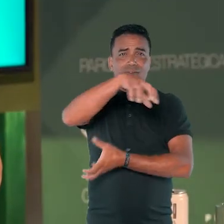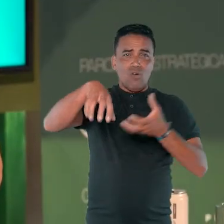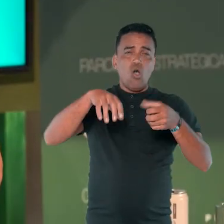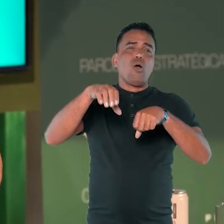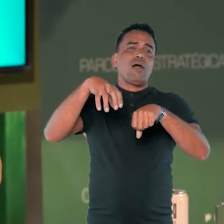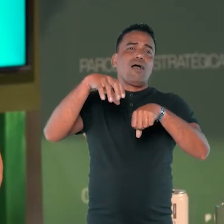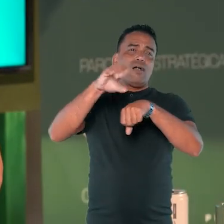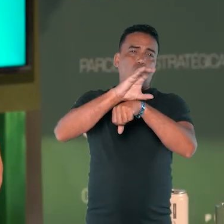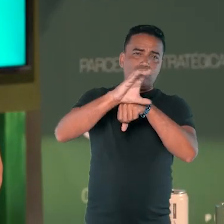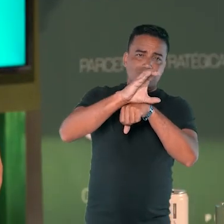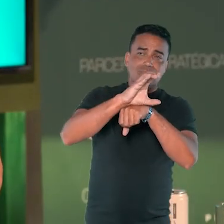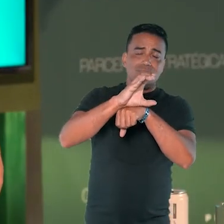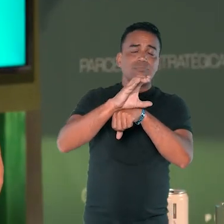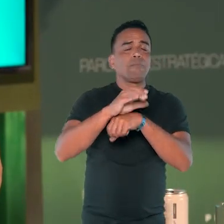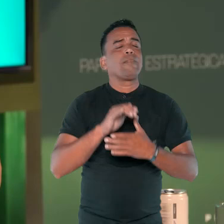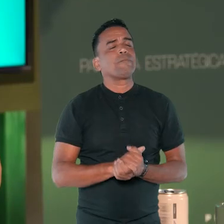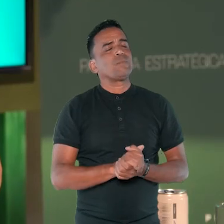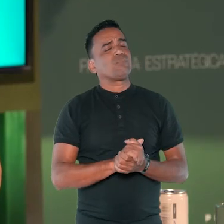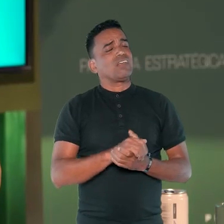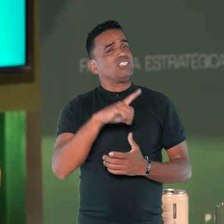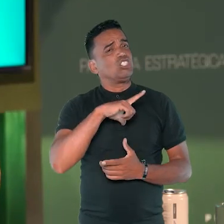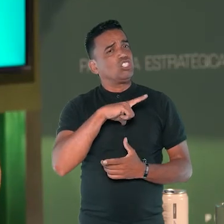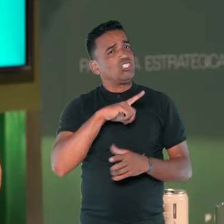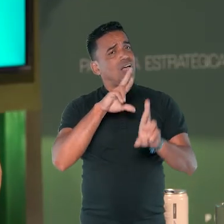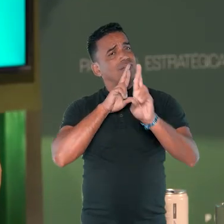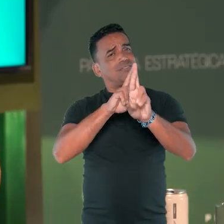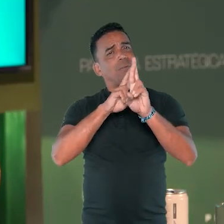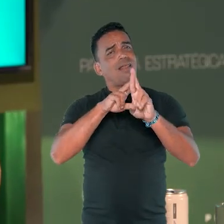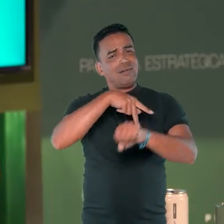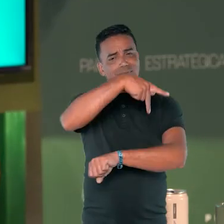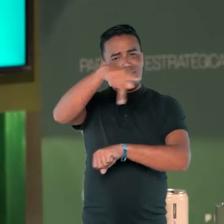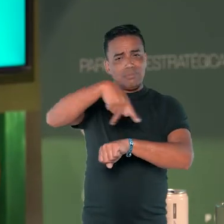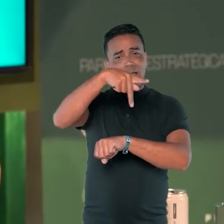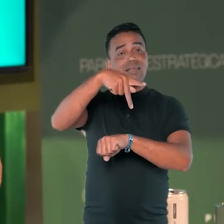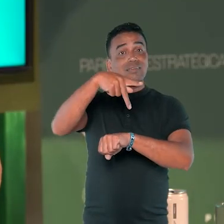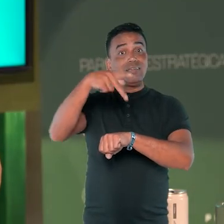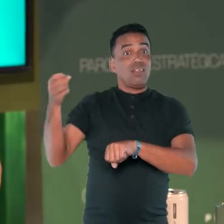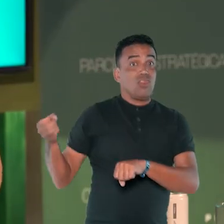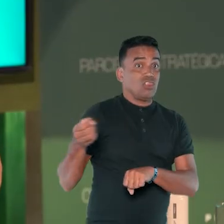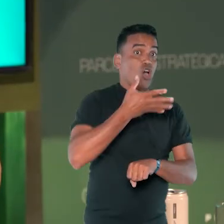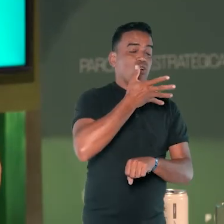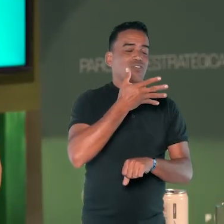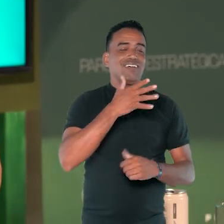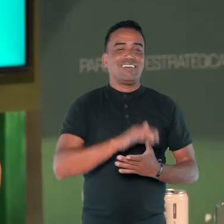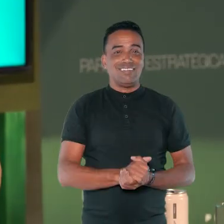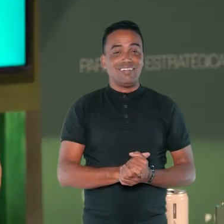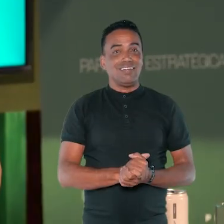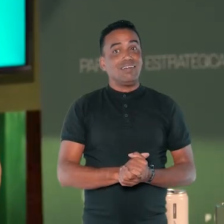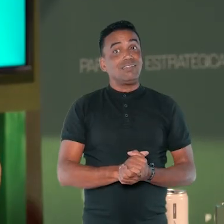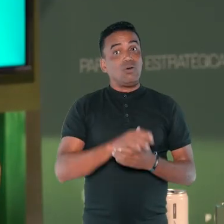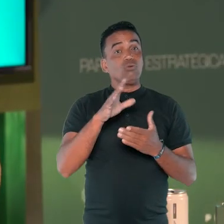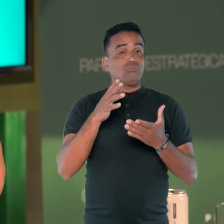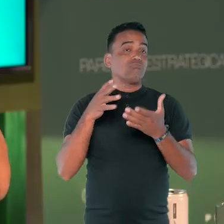90, havia uma esperança de um país sendo renovado. Então, eu somo a pergunta